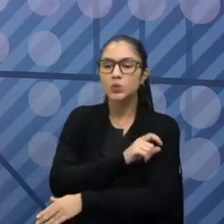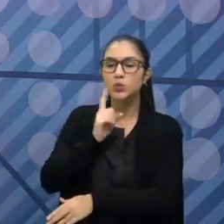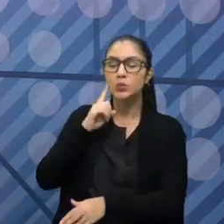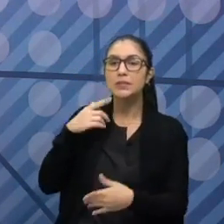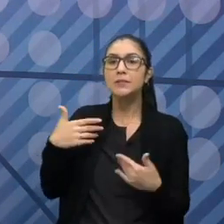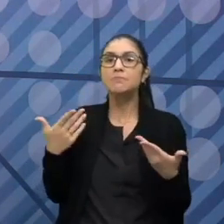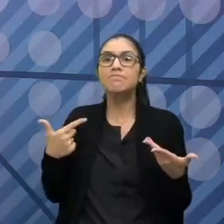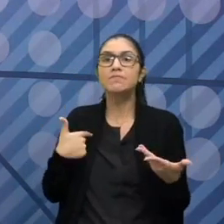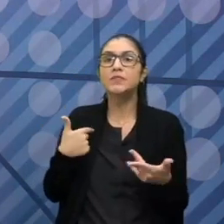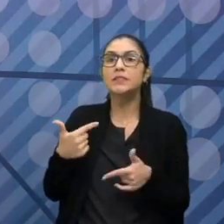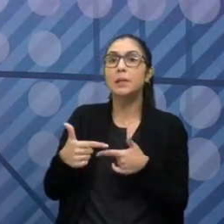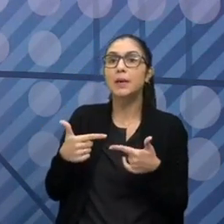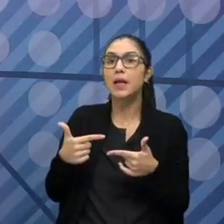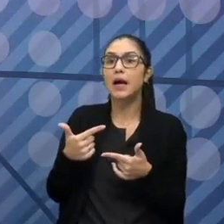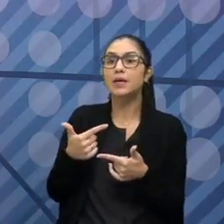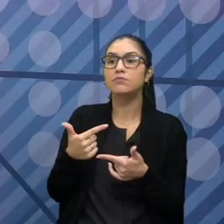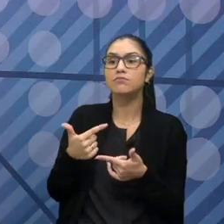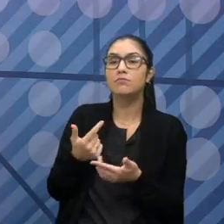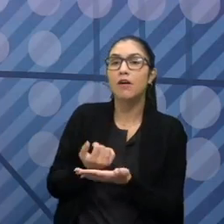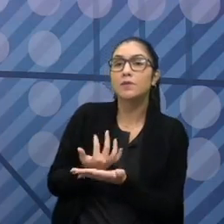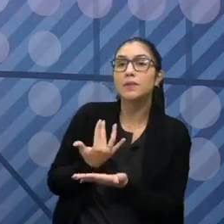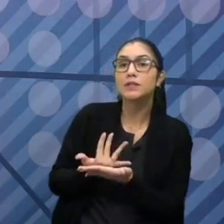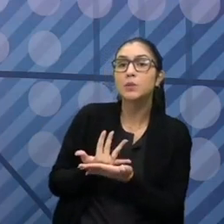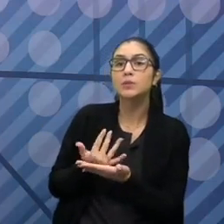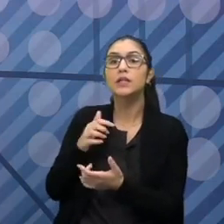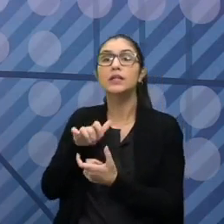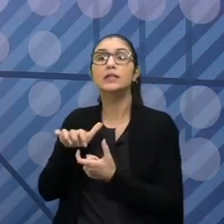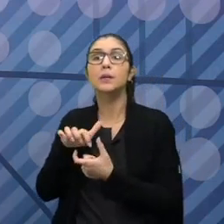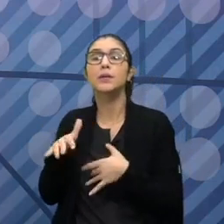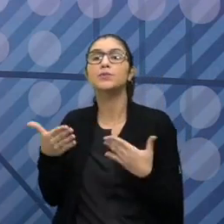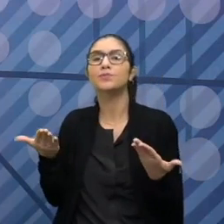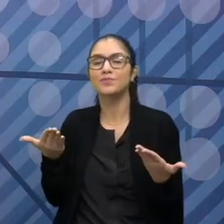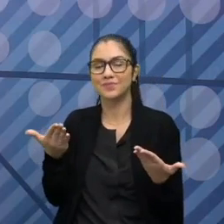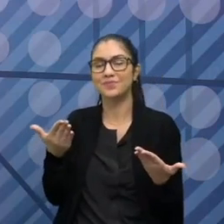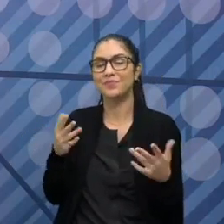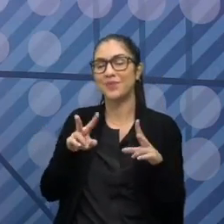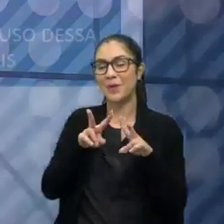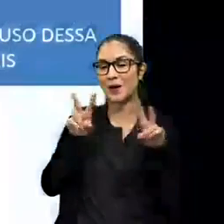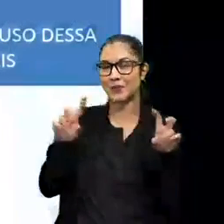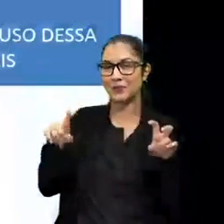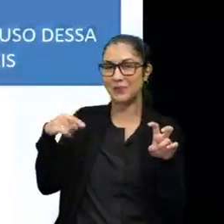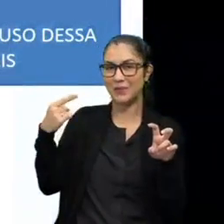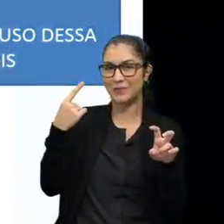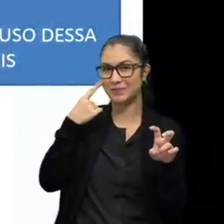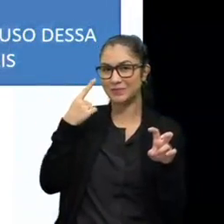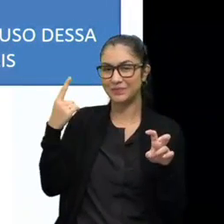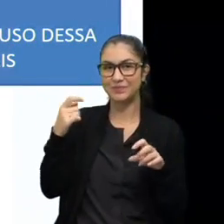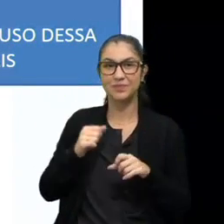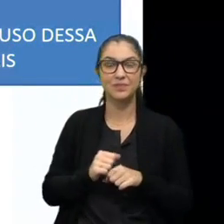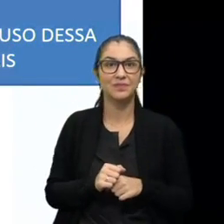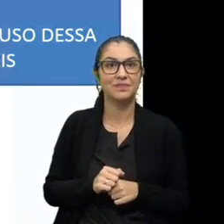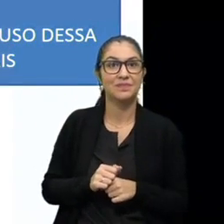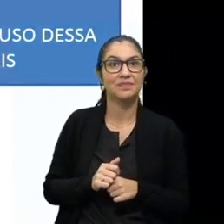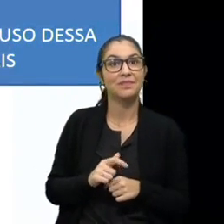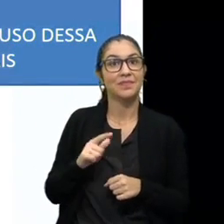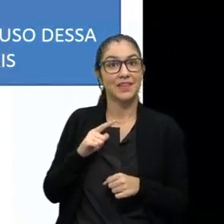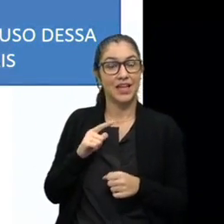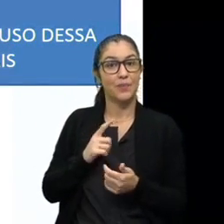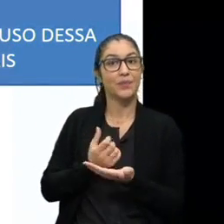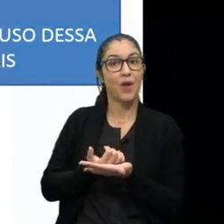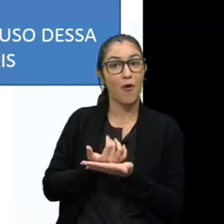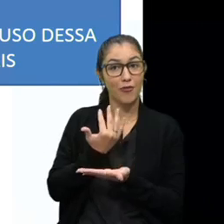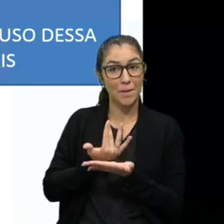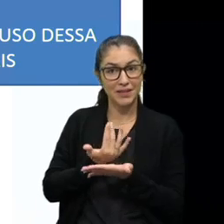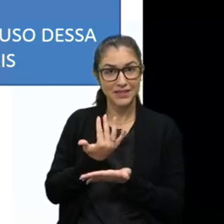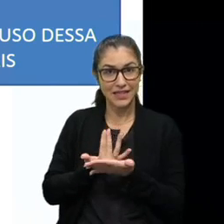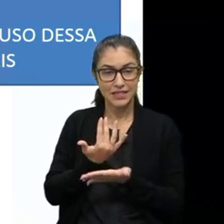vou trabalhar alfabetização ou eu vou trabalhar letramento? É o nosso assunto do próximo slide, observa lá. Nós temos a questão de